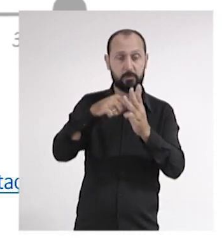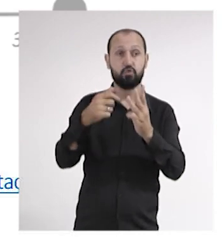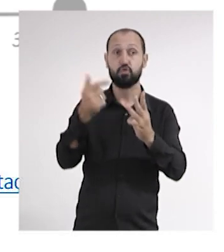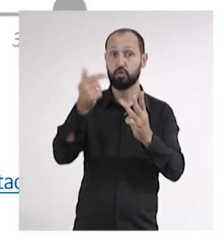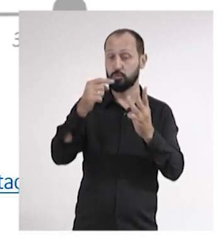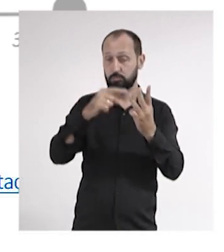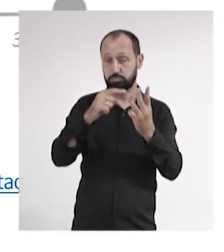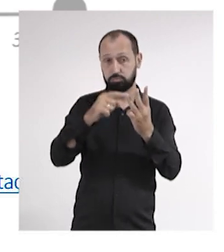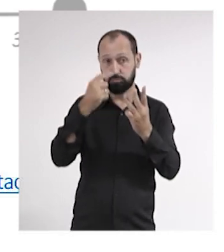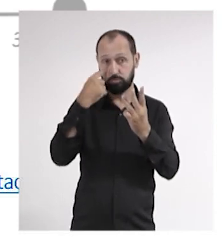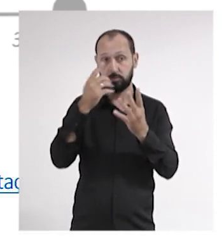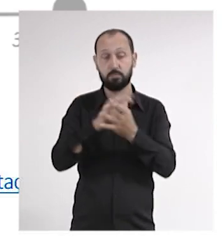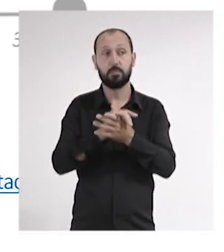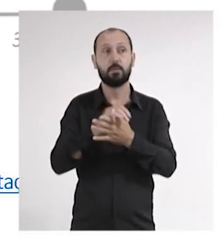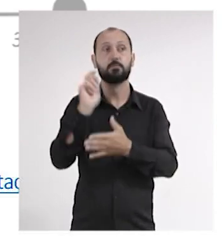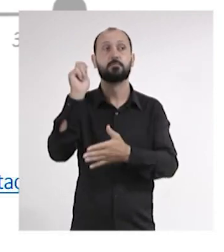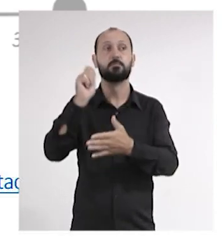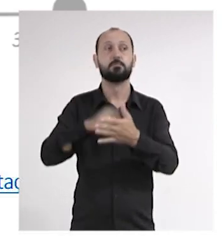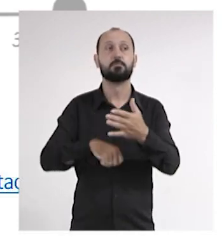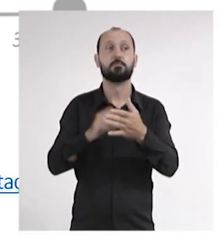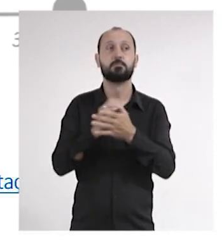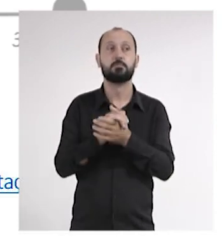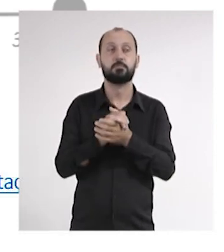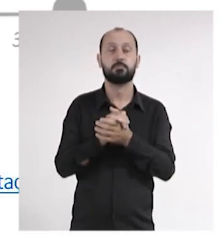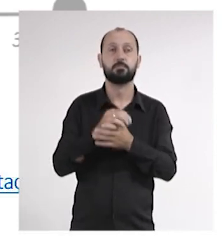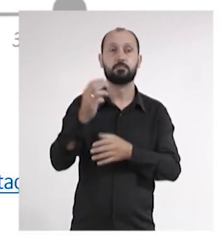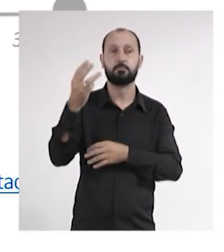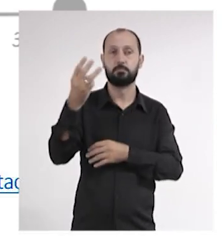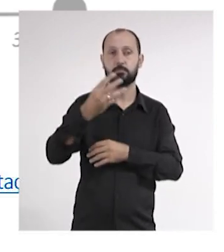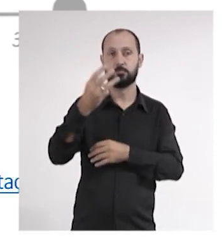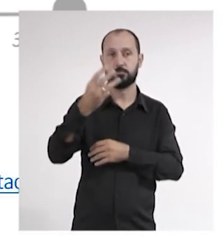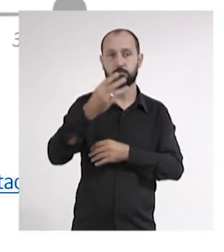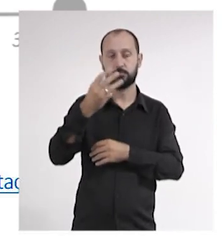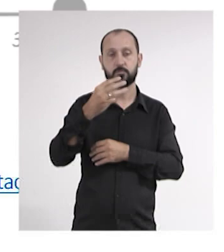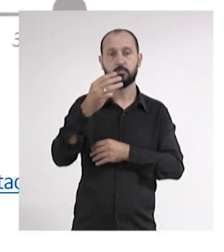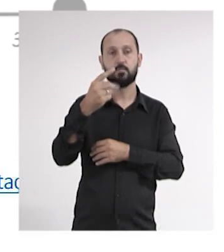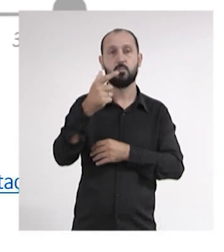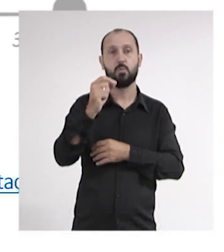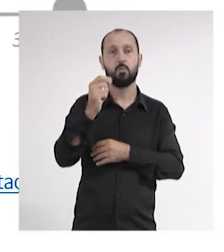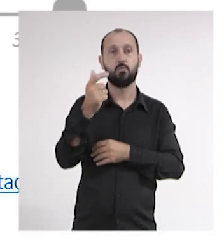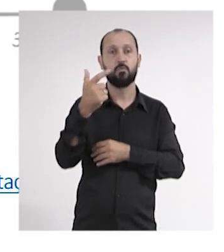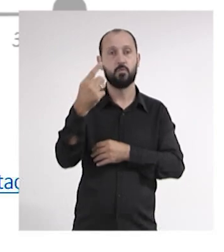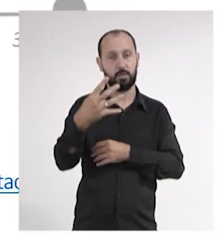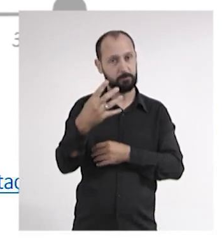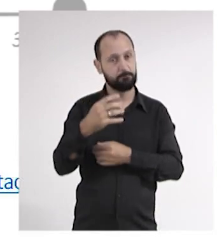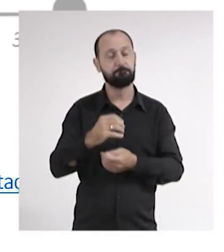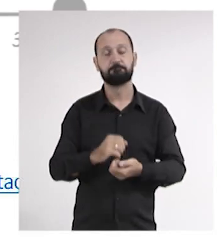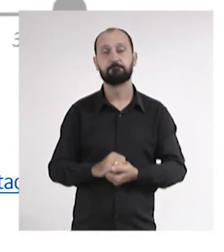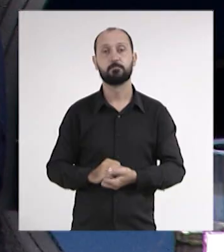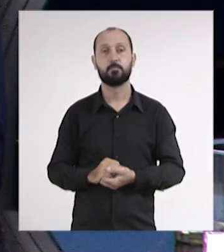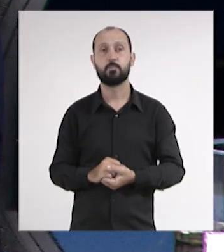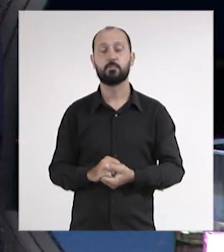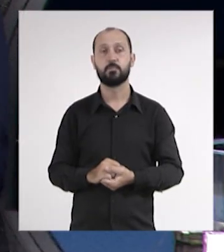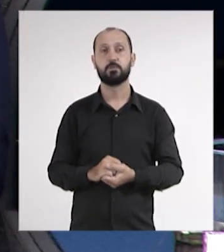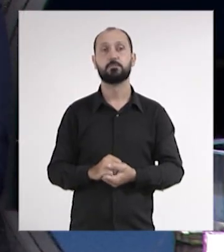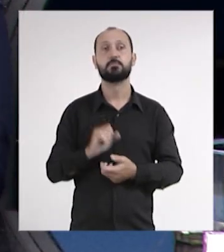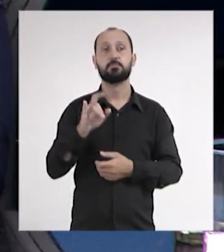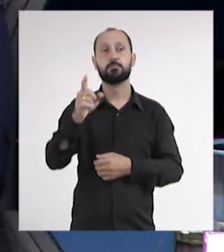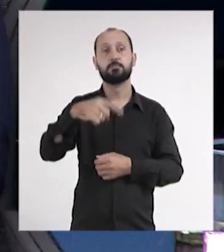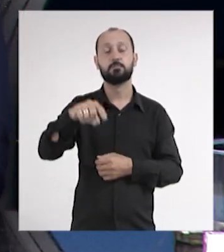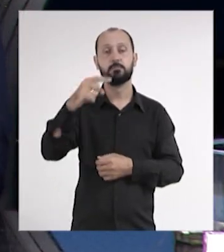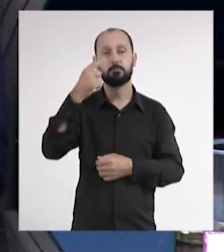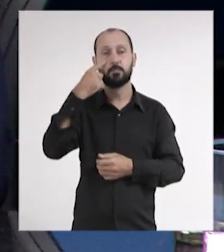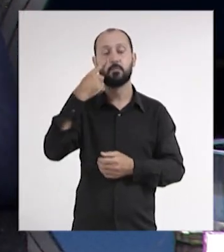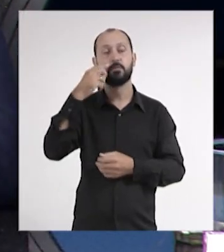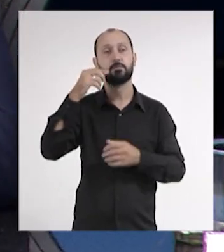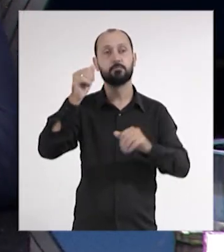conforme esperamos, a assinatura do contrato no terceiro trimestre de 2024. Senhores, para